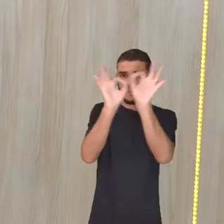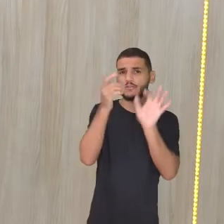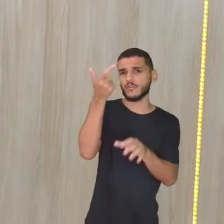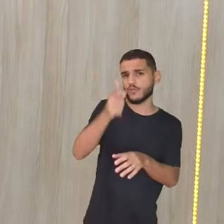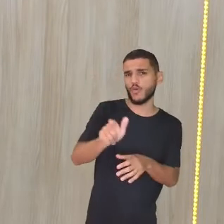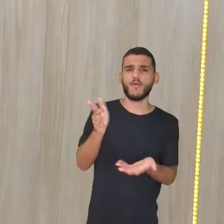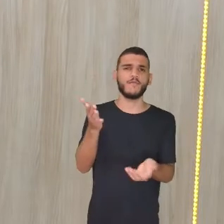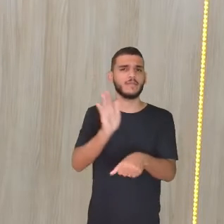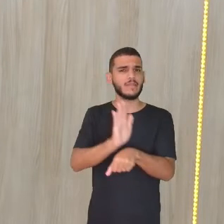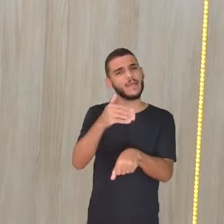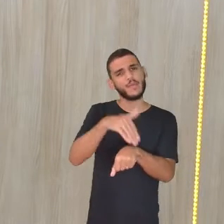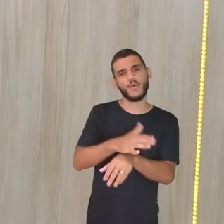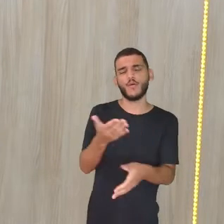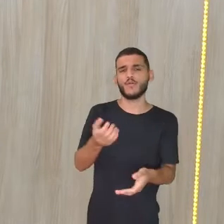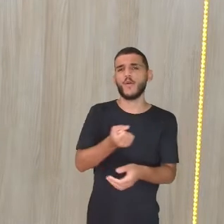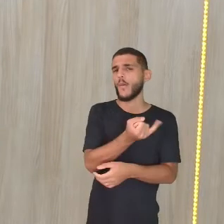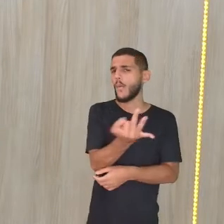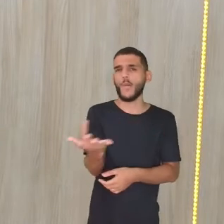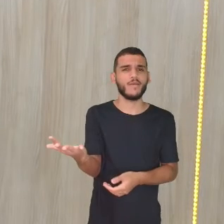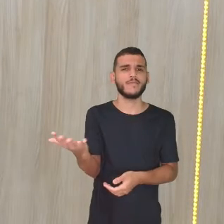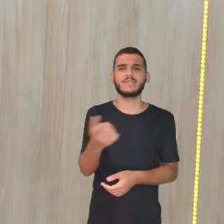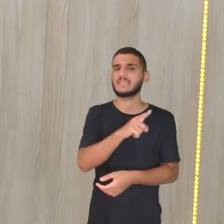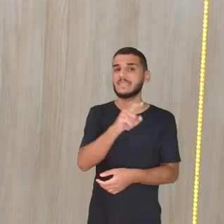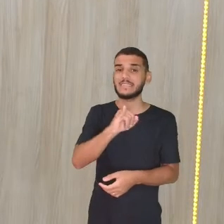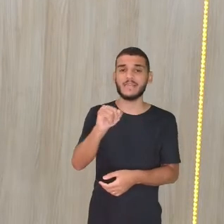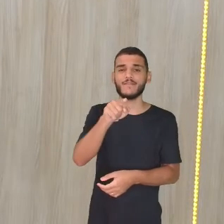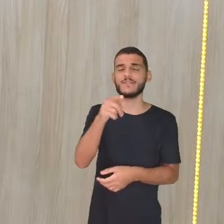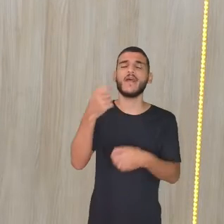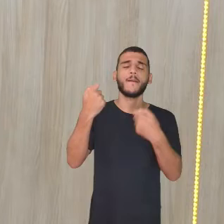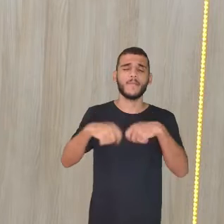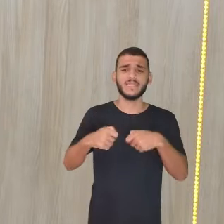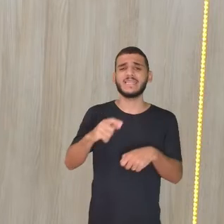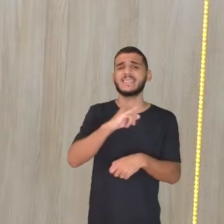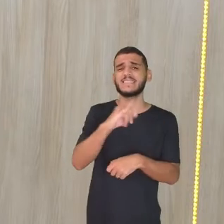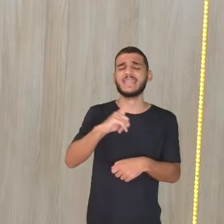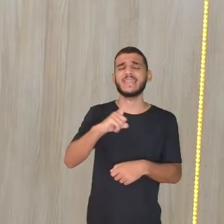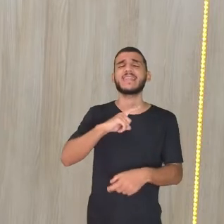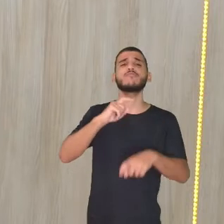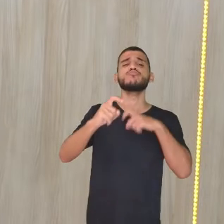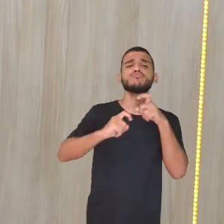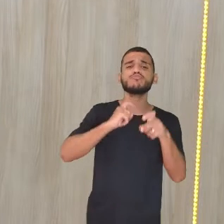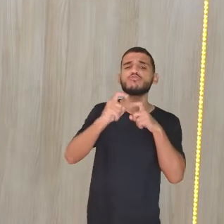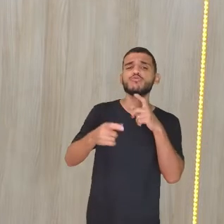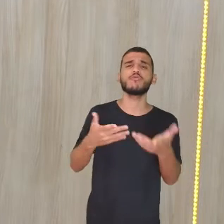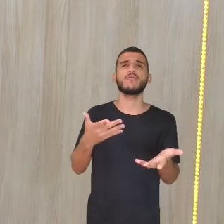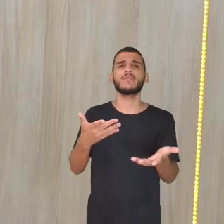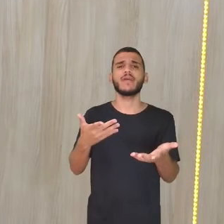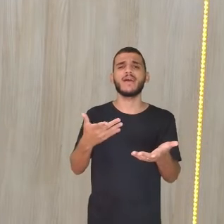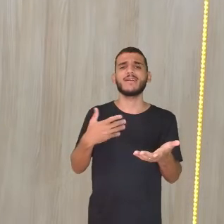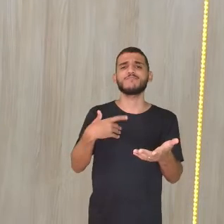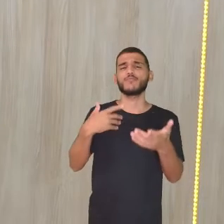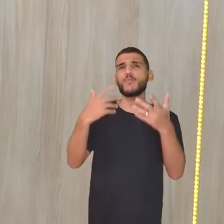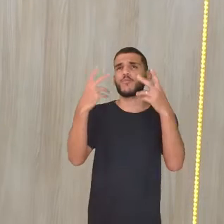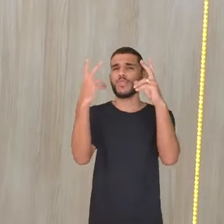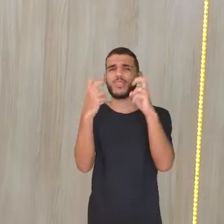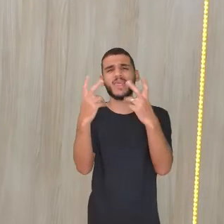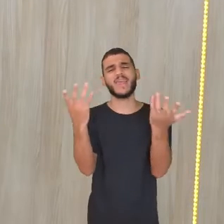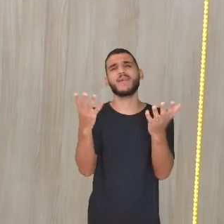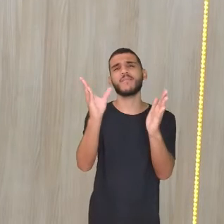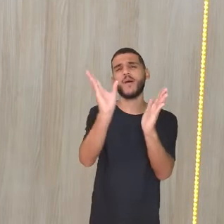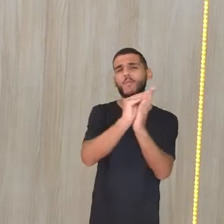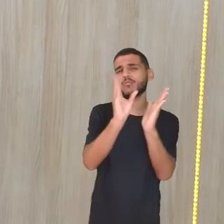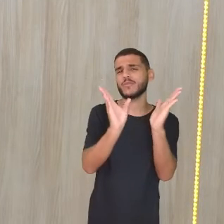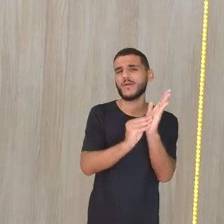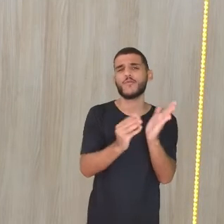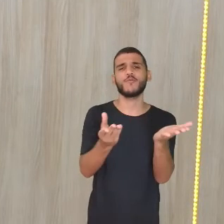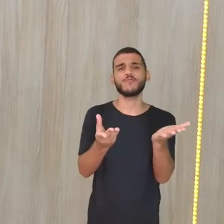conteúdo, quantas vezes for necessário. Se você tem dúvida sobre um determinado conteúdo, não é, ou parte do